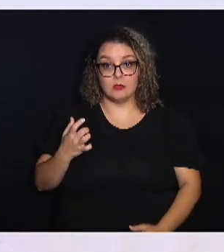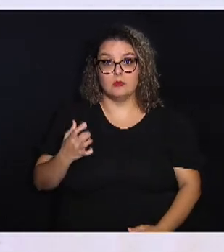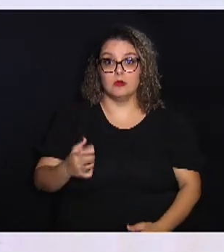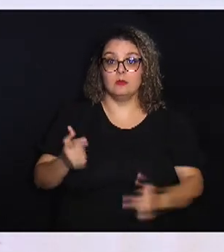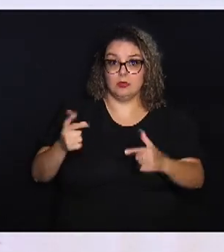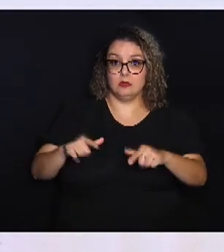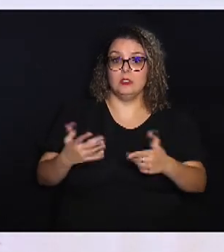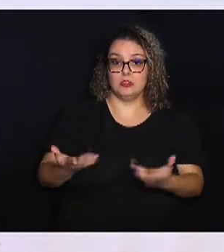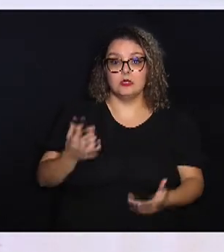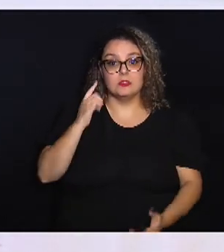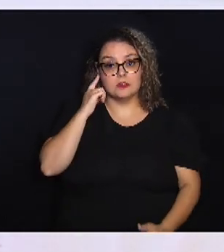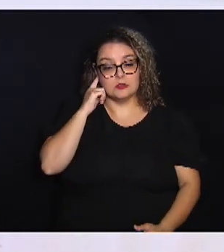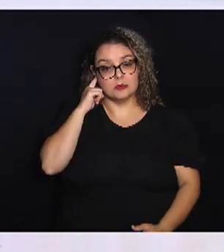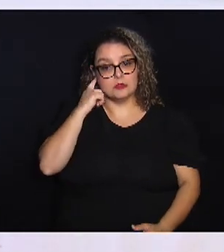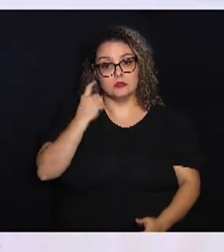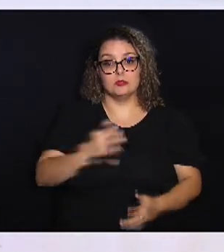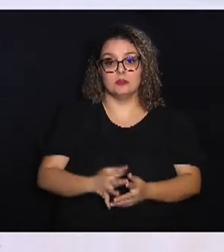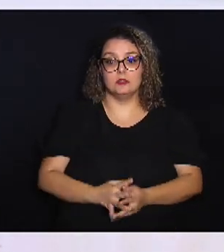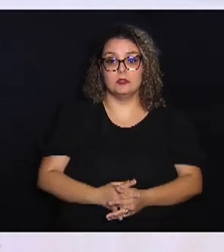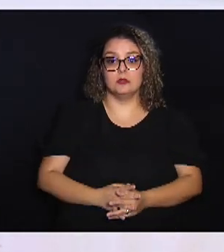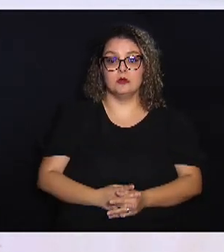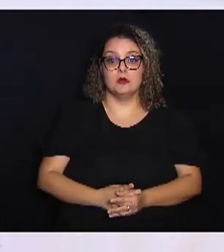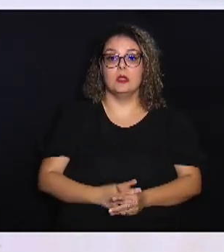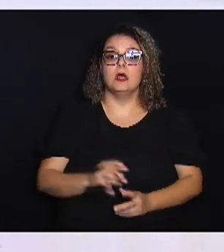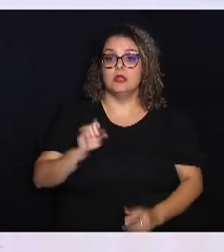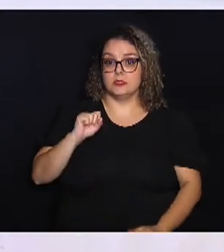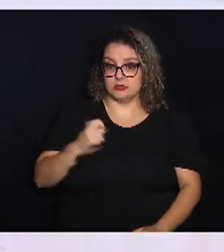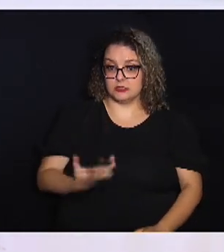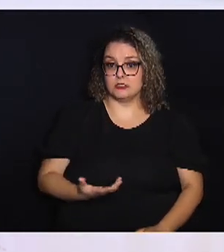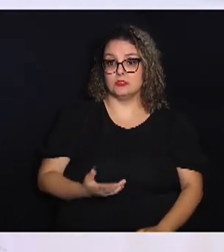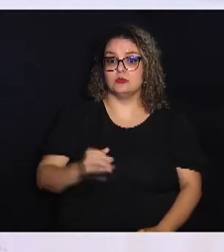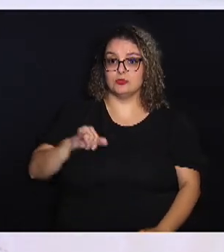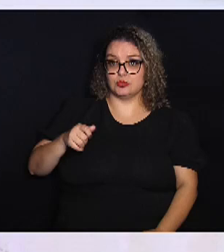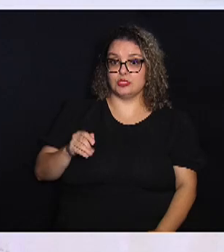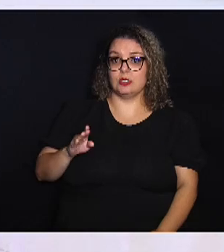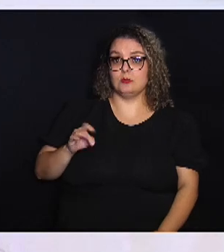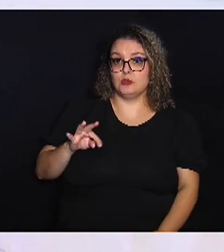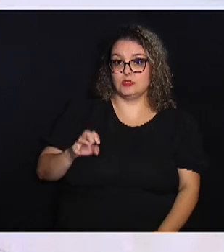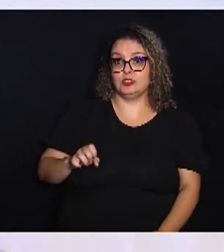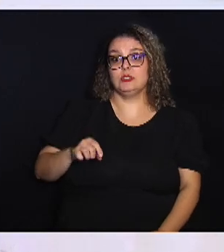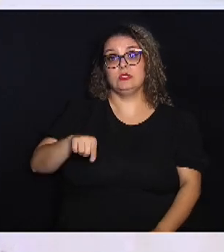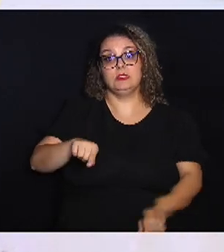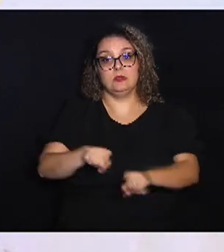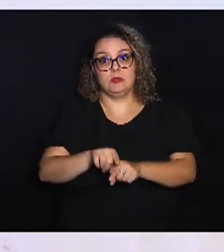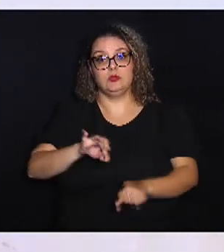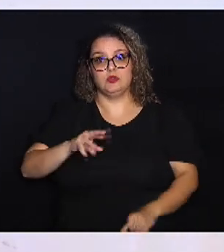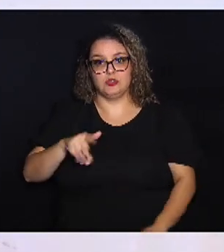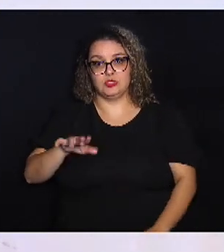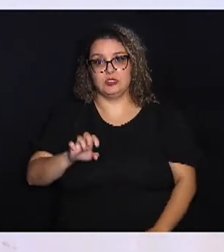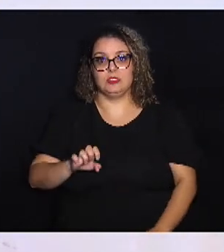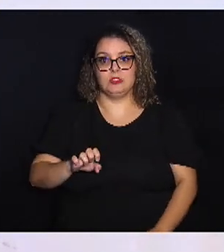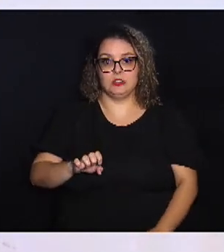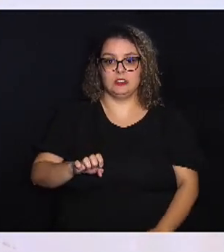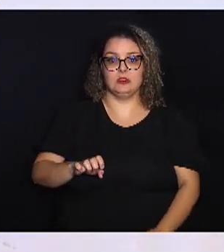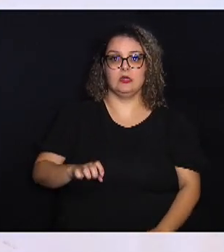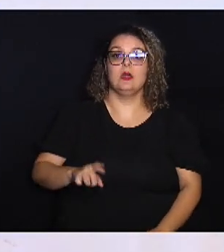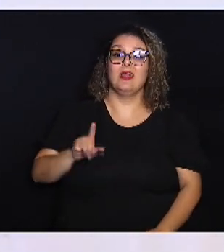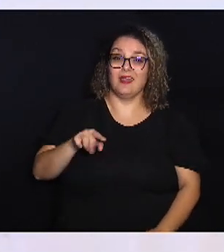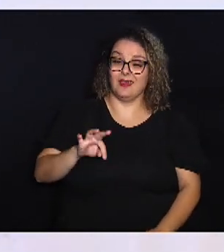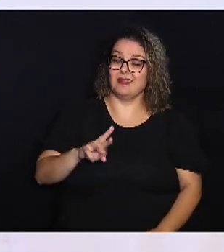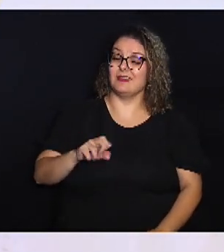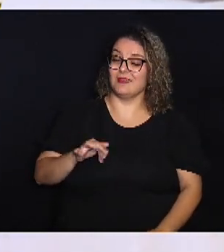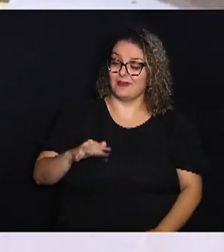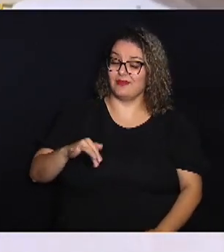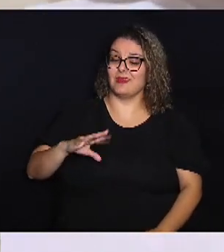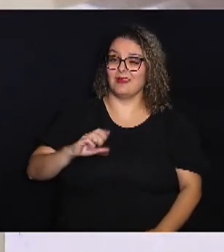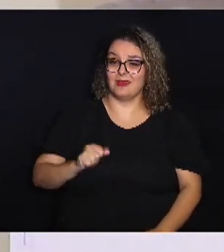animal, né? Mas sim, né, tanto o jabuti quanto o tigre d'água é um animal muito traficado, infelizmente.